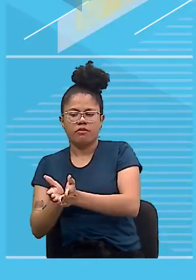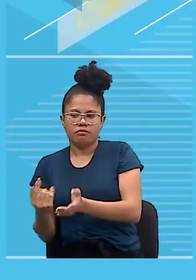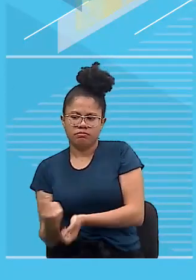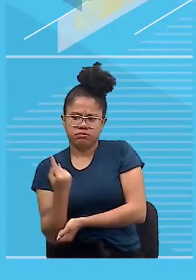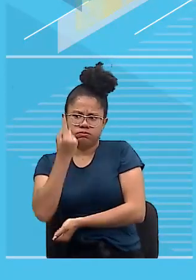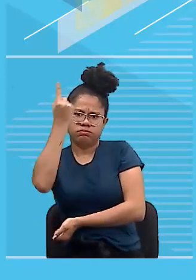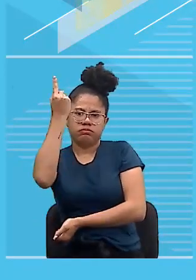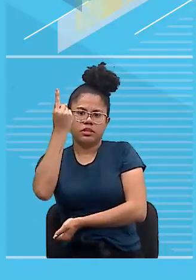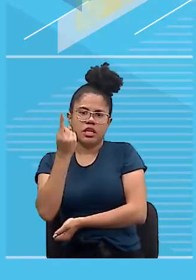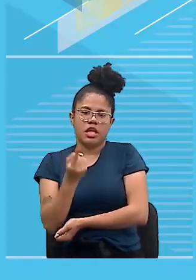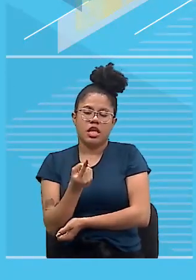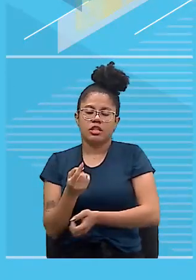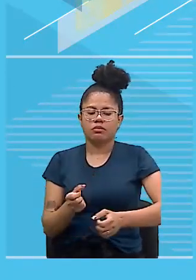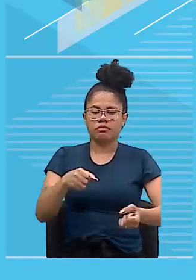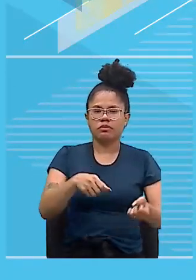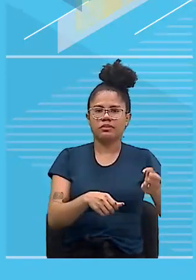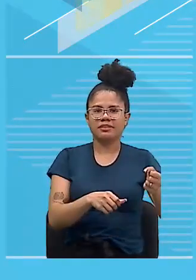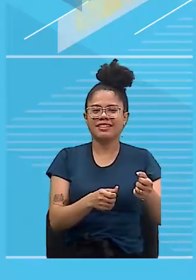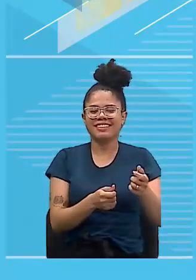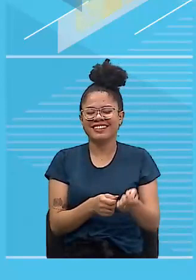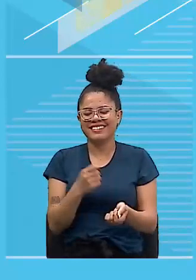ele joga um Ganchos